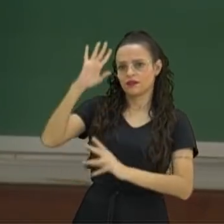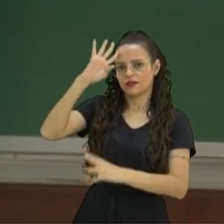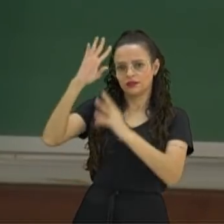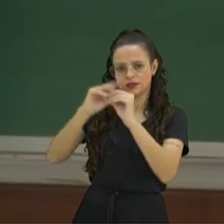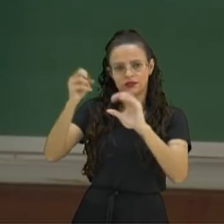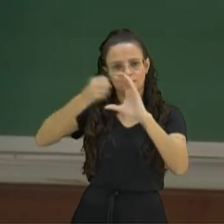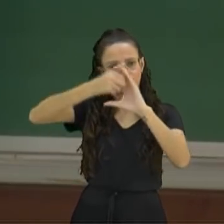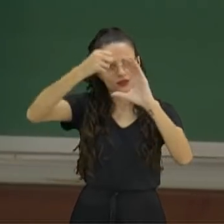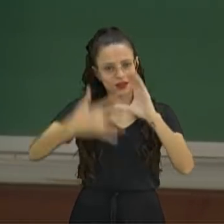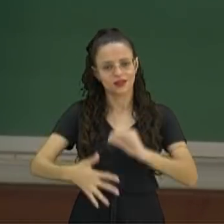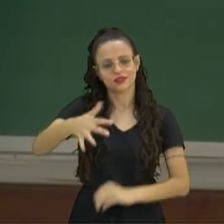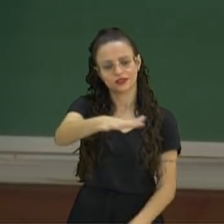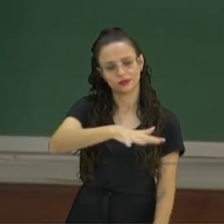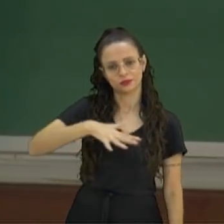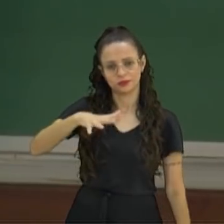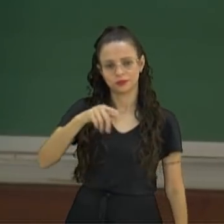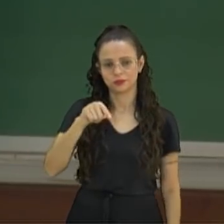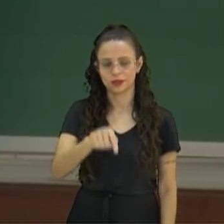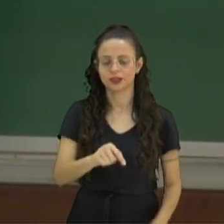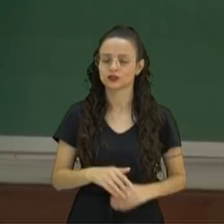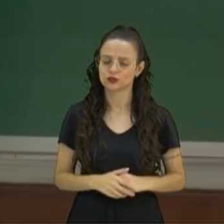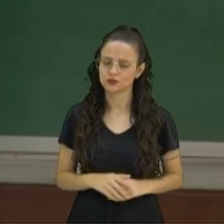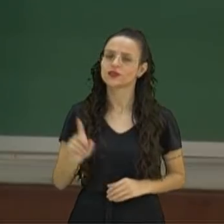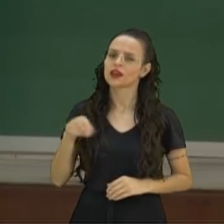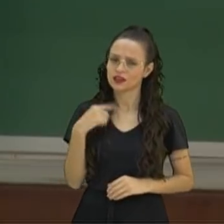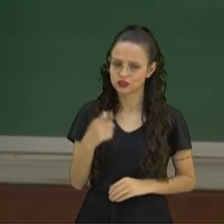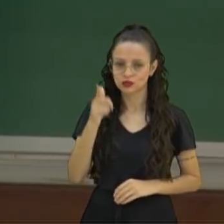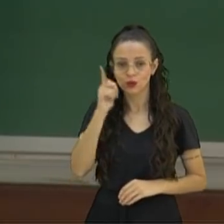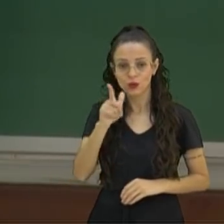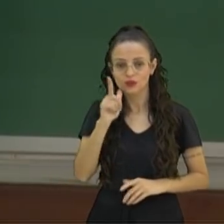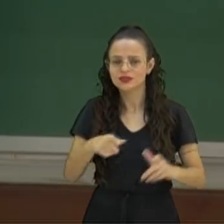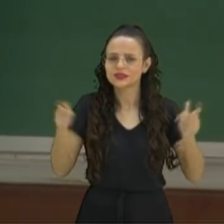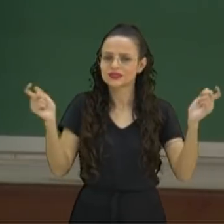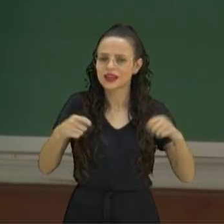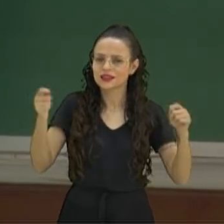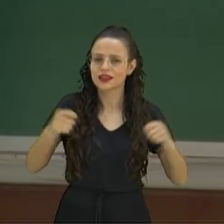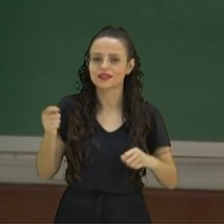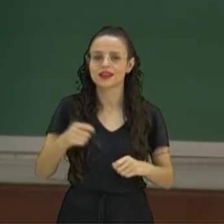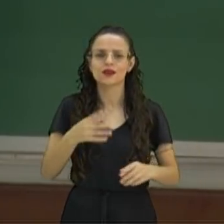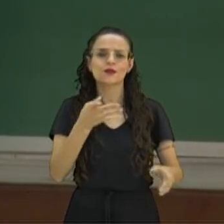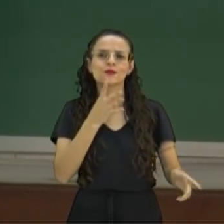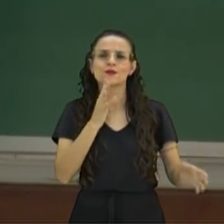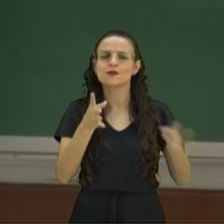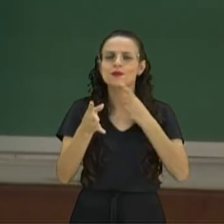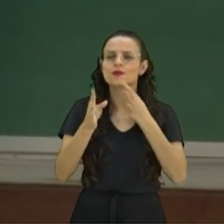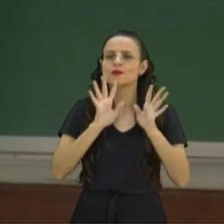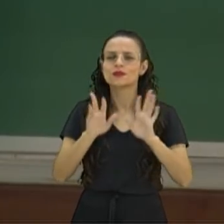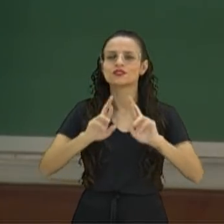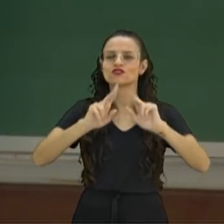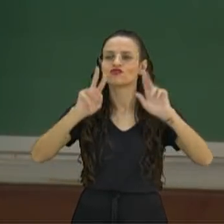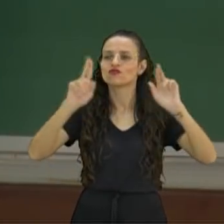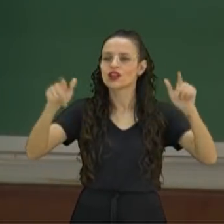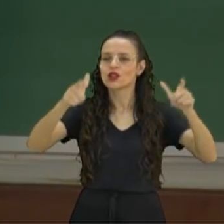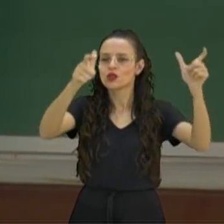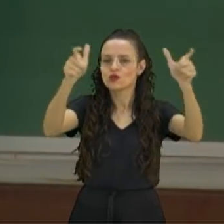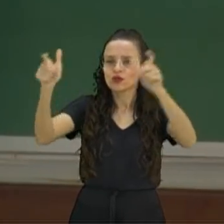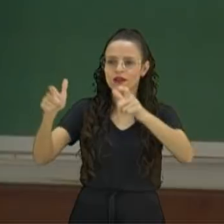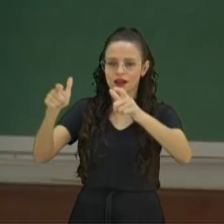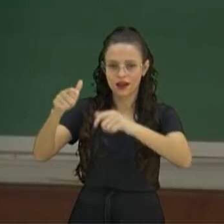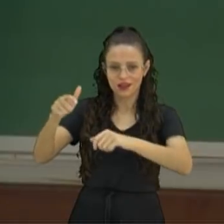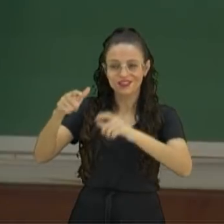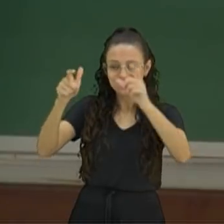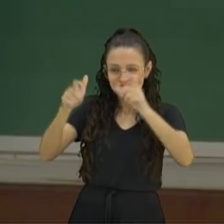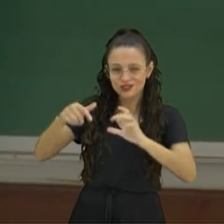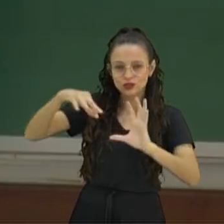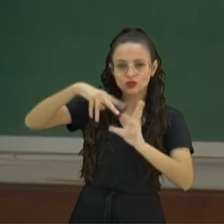as características desses espaços. Nós conseguimos conhecer diferentes lugares do mundo sem estar lá no lugar